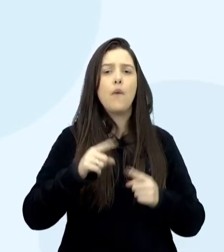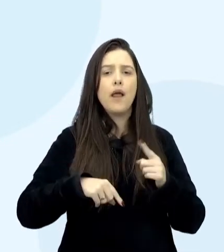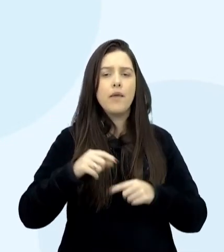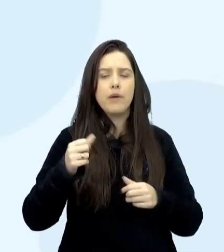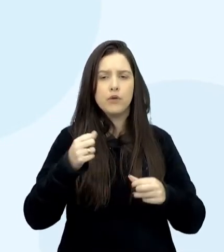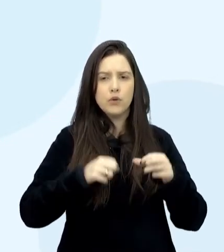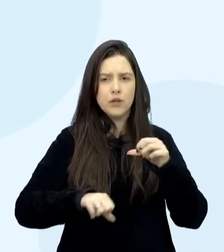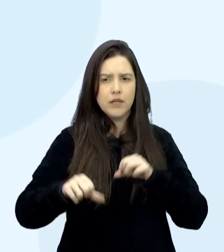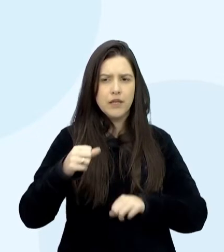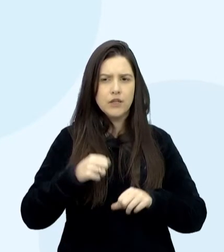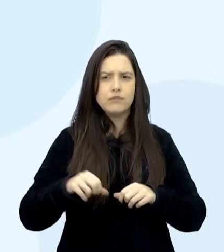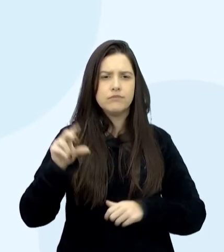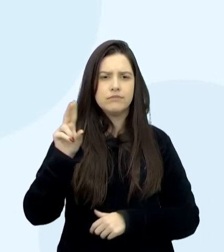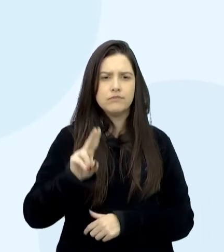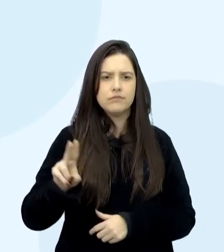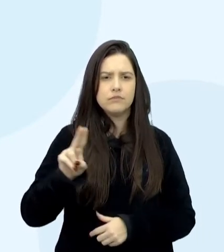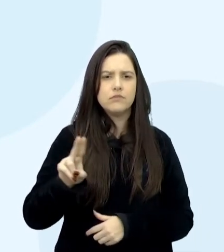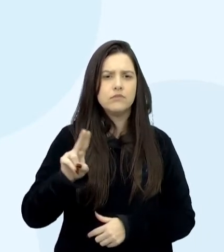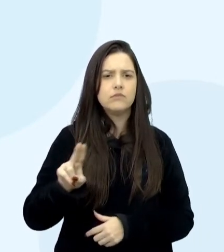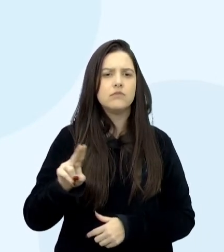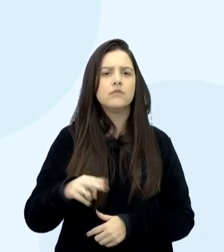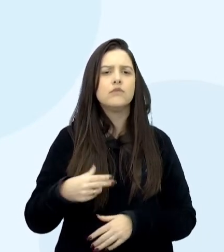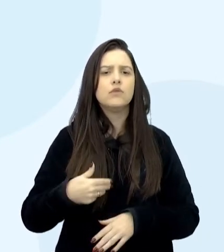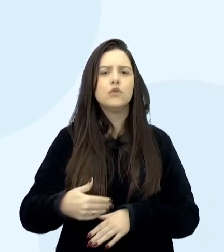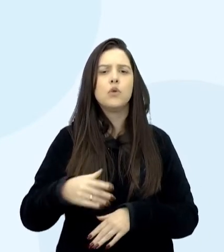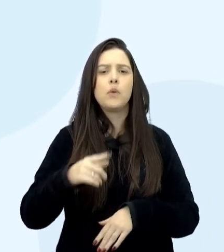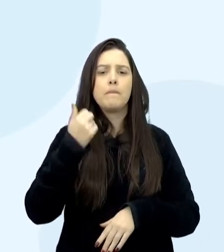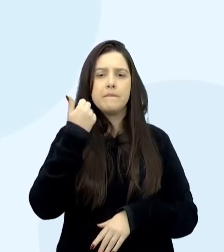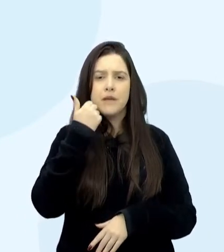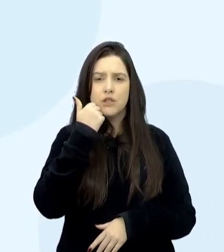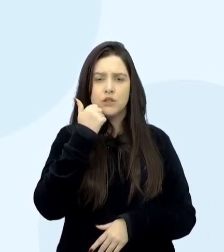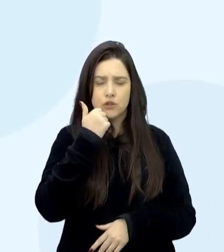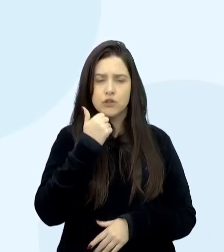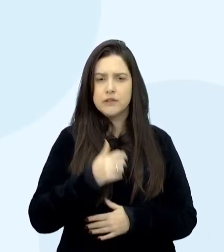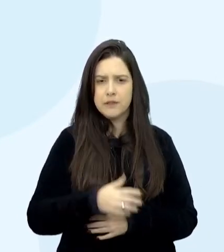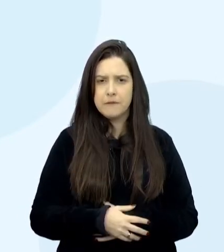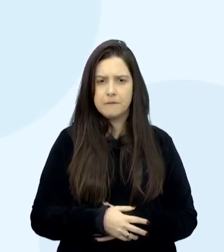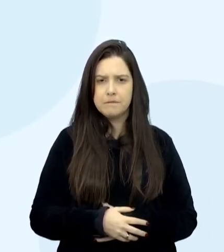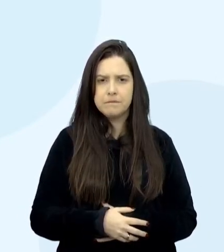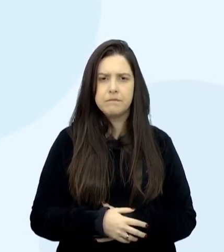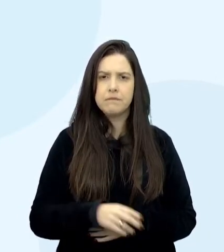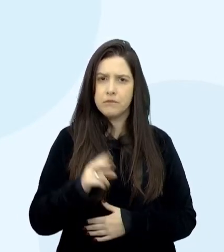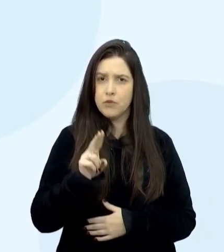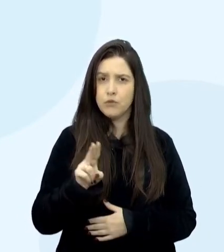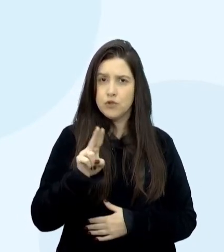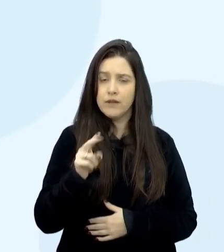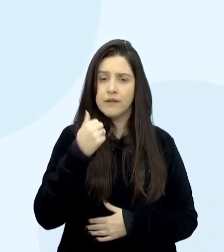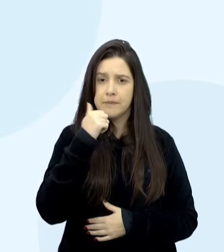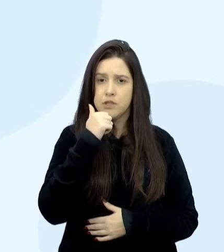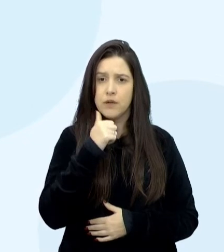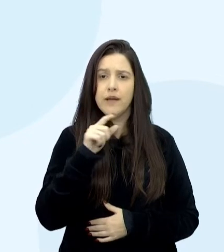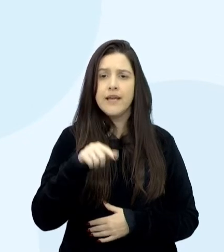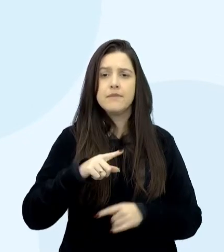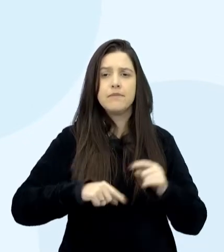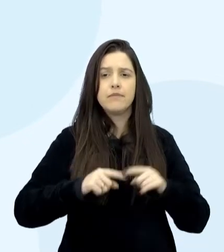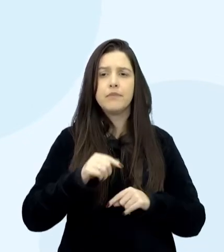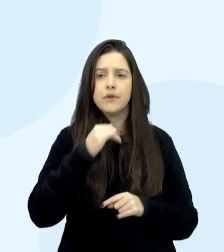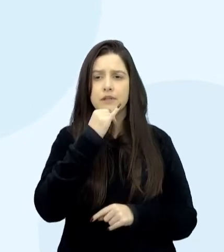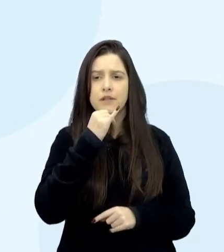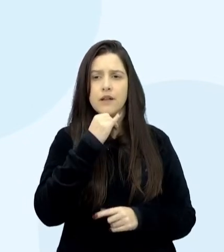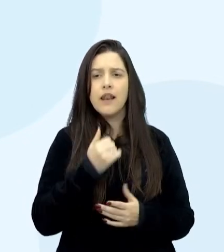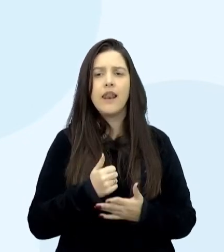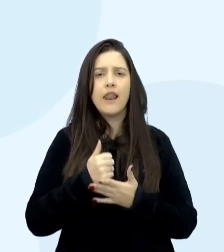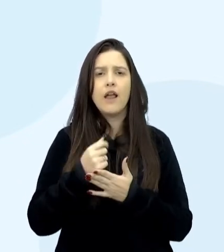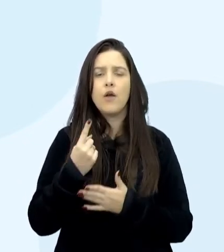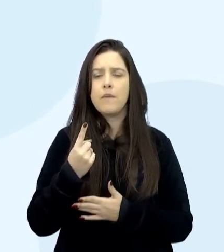químico muito utilizado aí, né, na medicina. Foi muito utilizado na medicina. Esse material, por exemplo, leva,